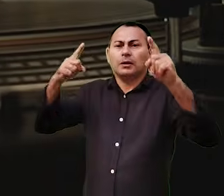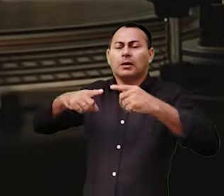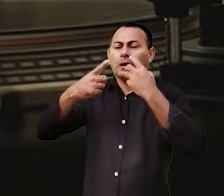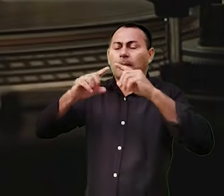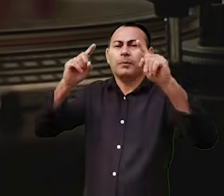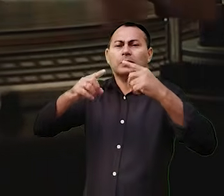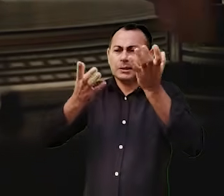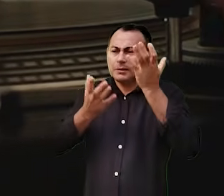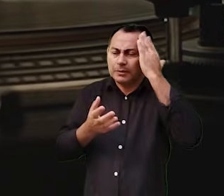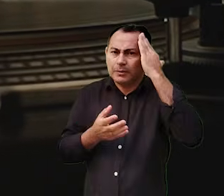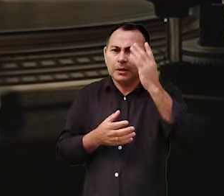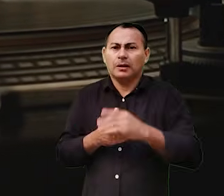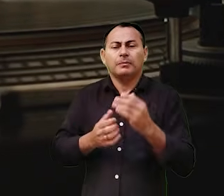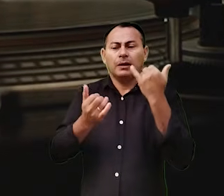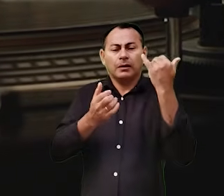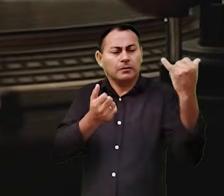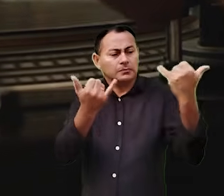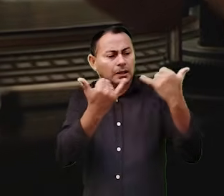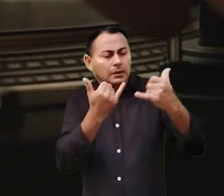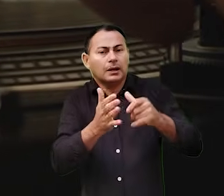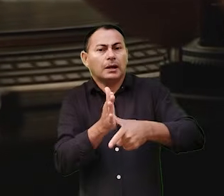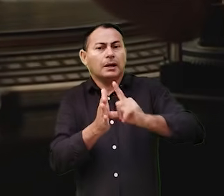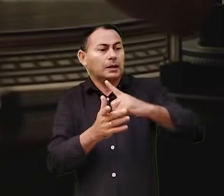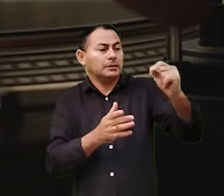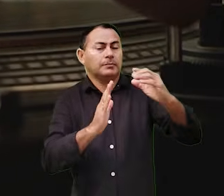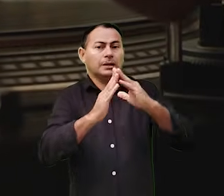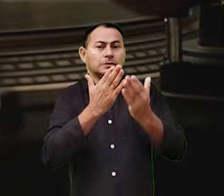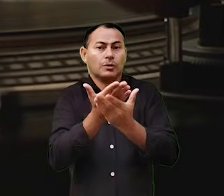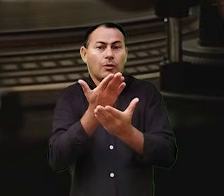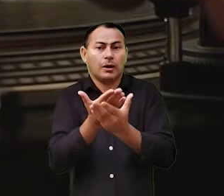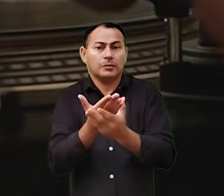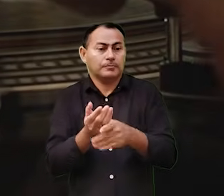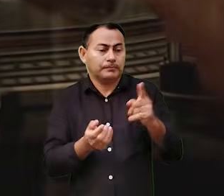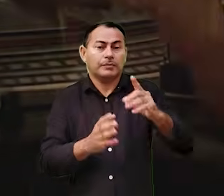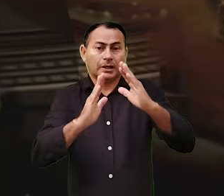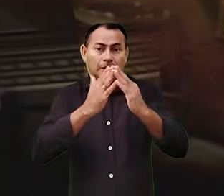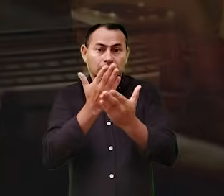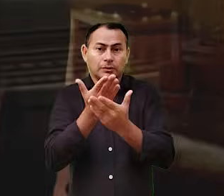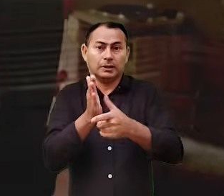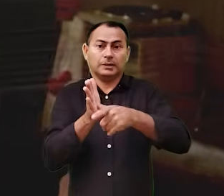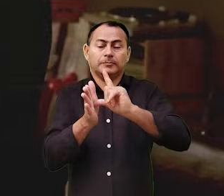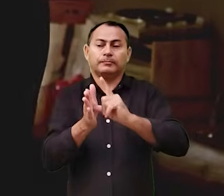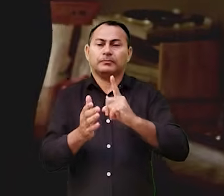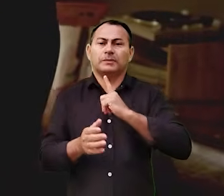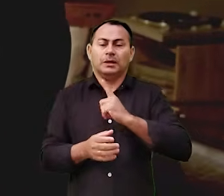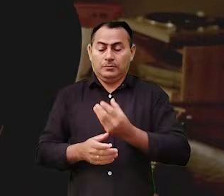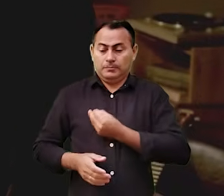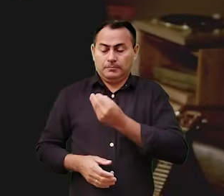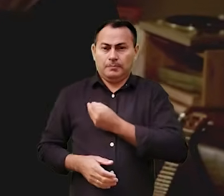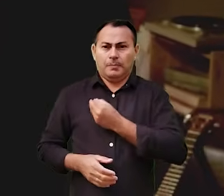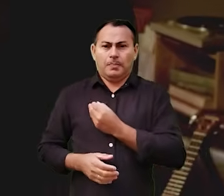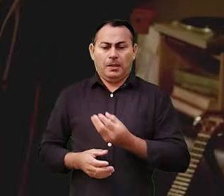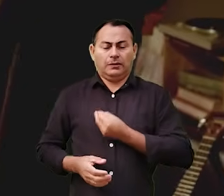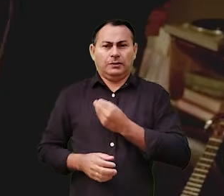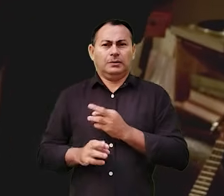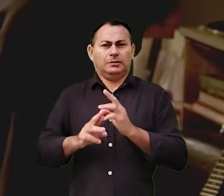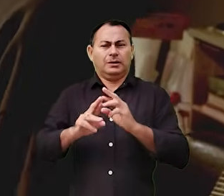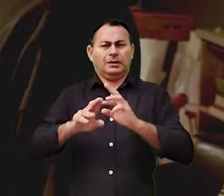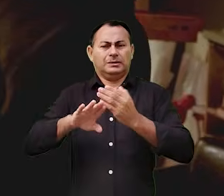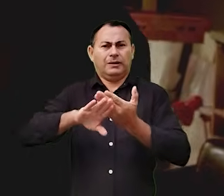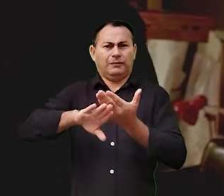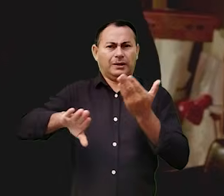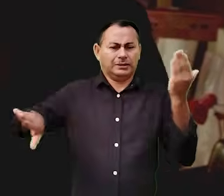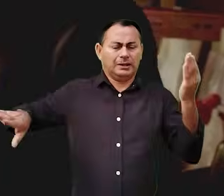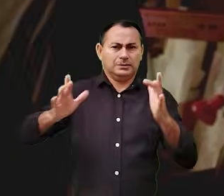você toca essas músicas?" Aí ele me contou que antes de ir para a escola, para aquela escola, ele tinha vivido uma vida